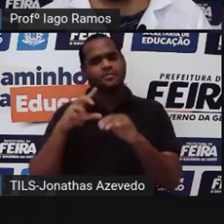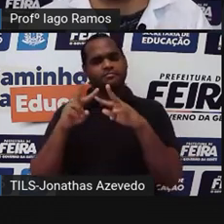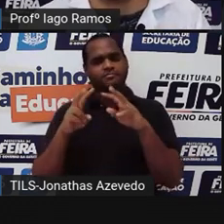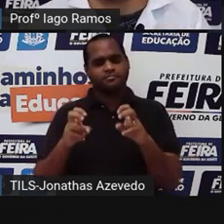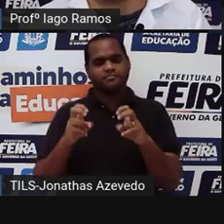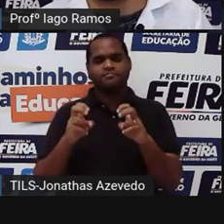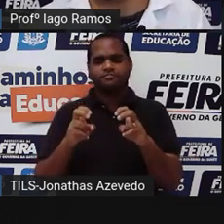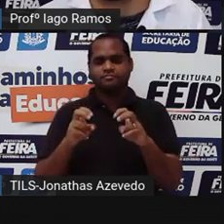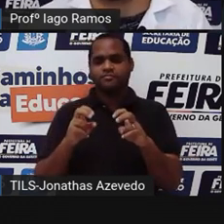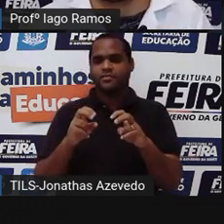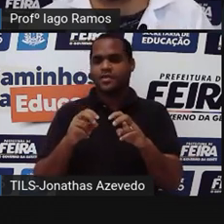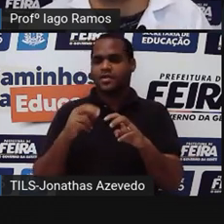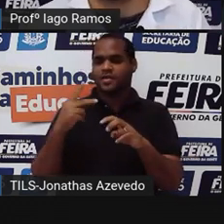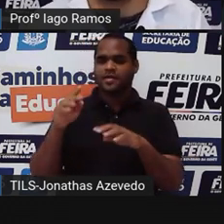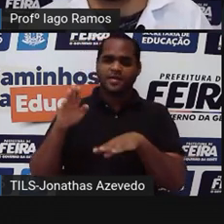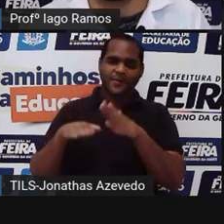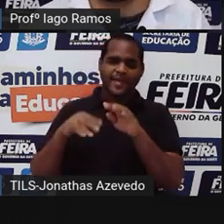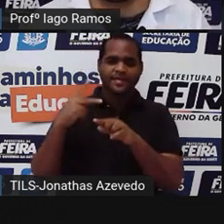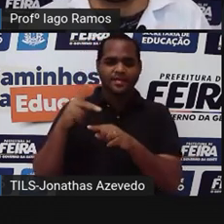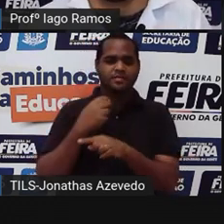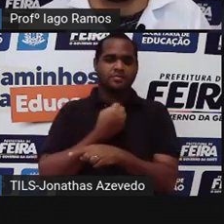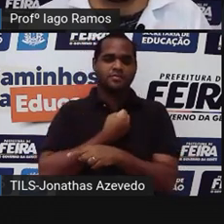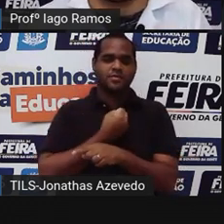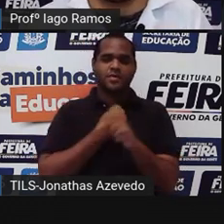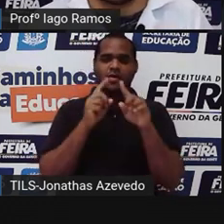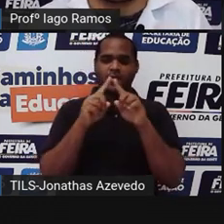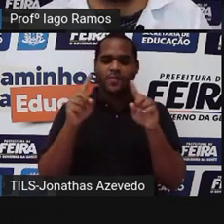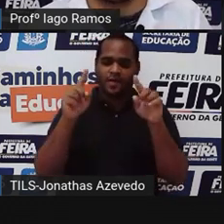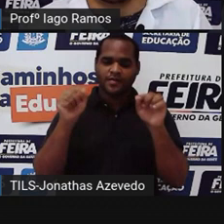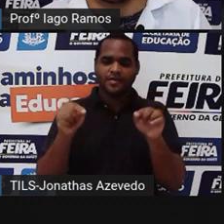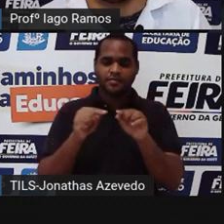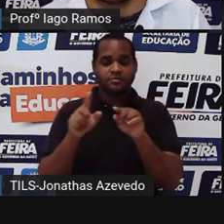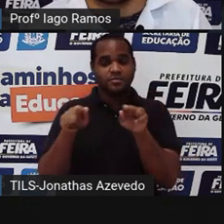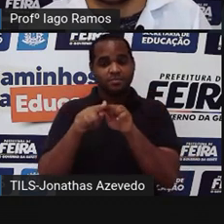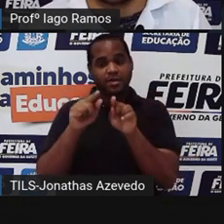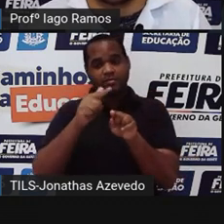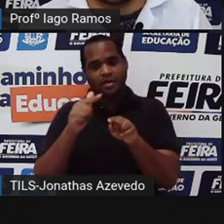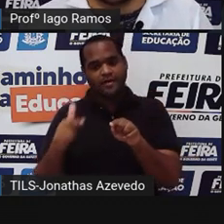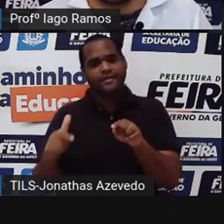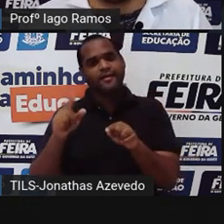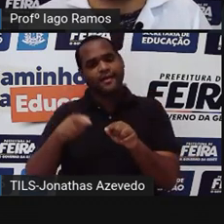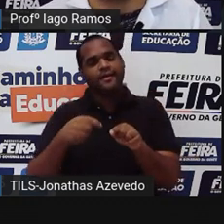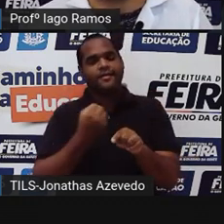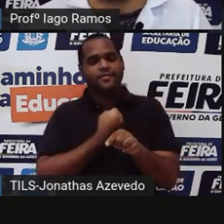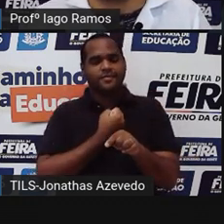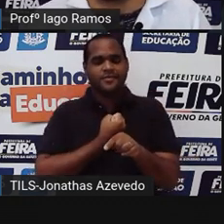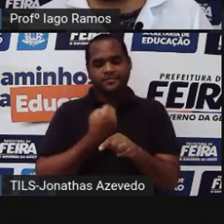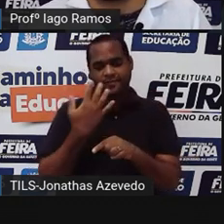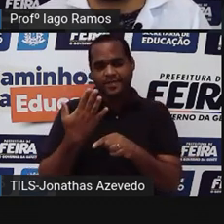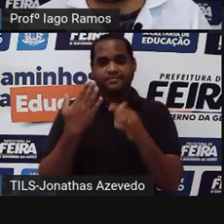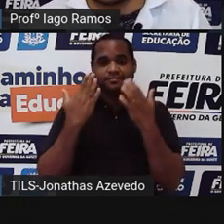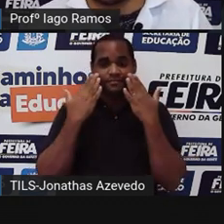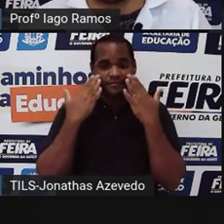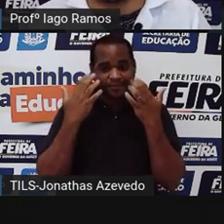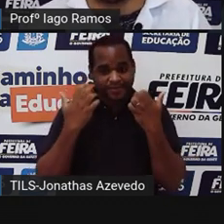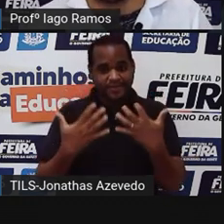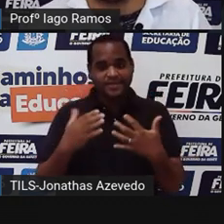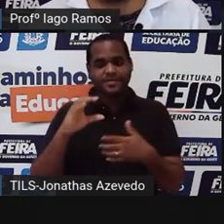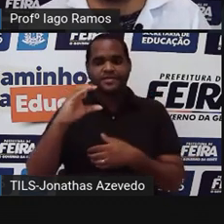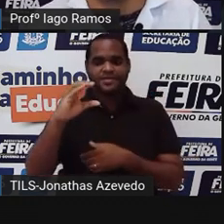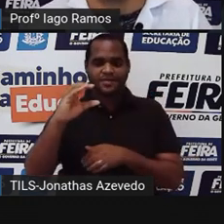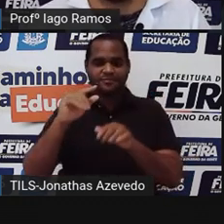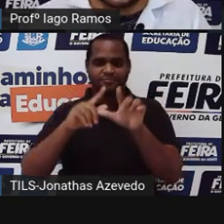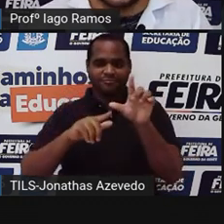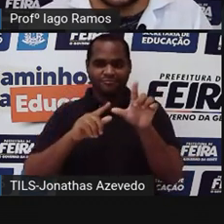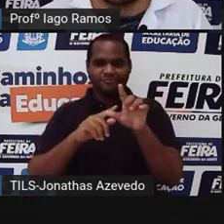não depende nem do termo quadrático, nem do linear, que é o 4 aqui, ó, ele é representado pela letra c. Então, a gente